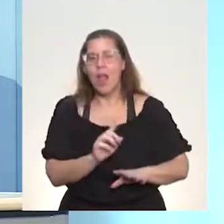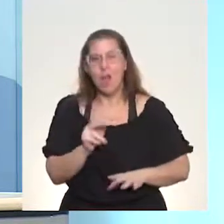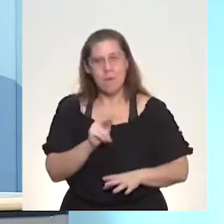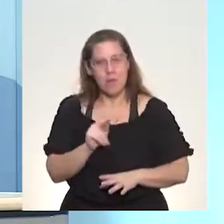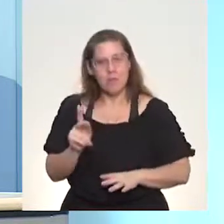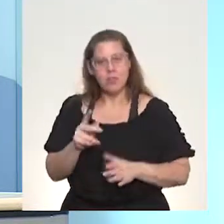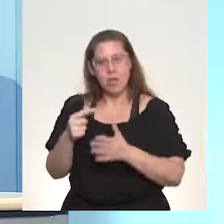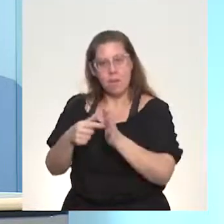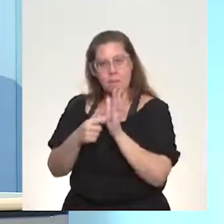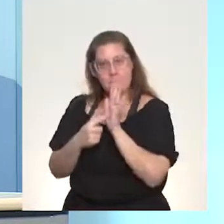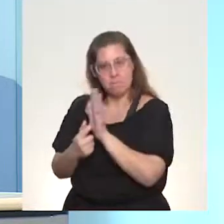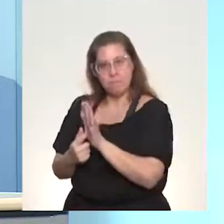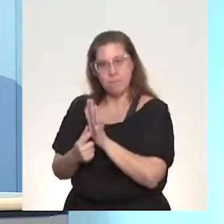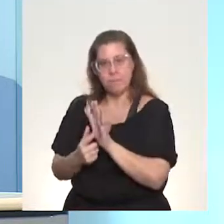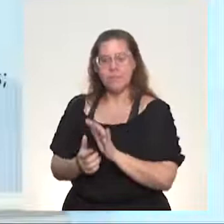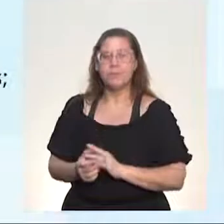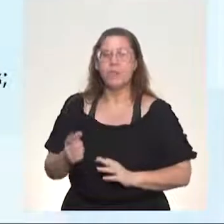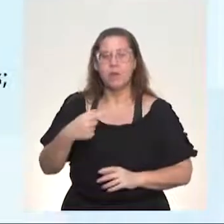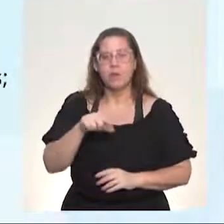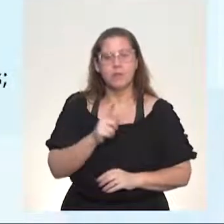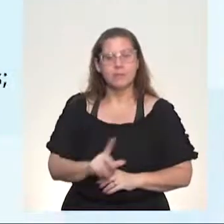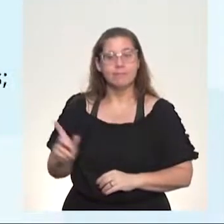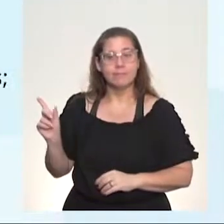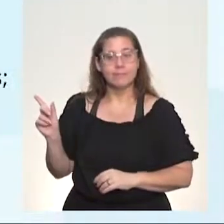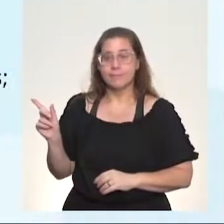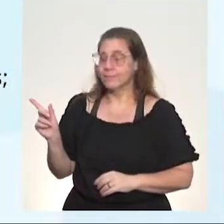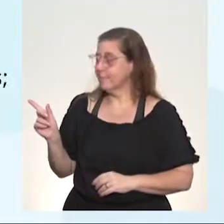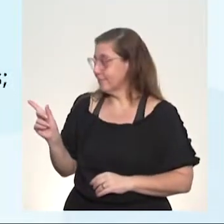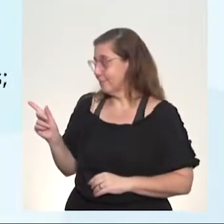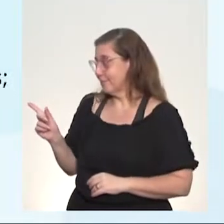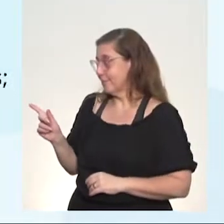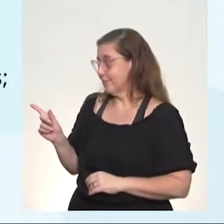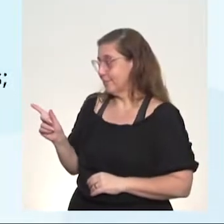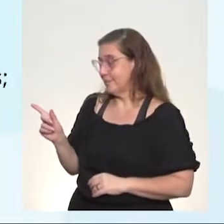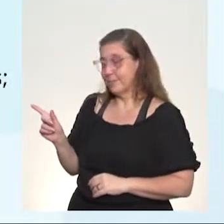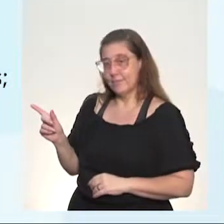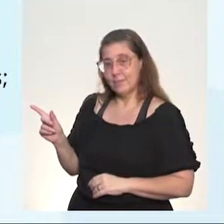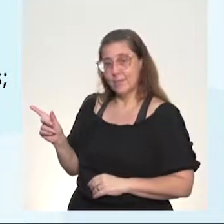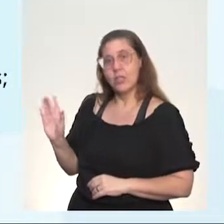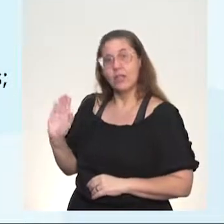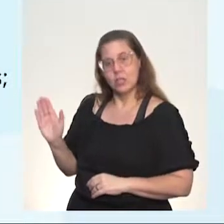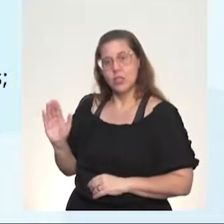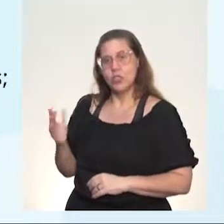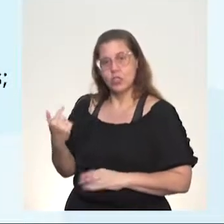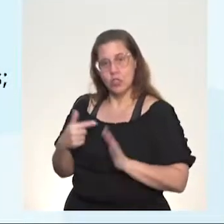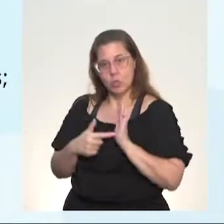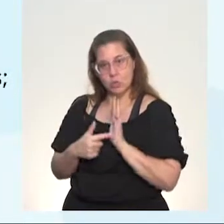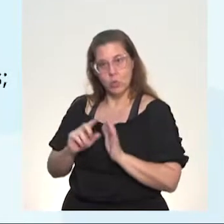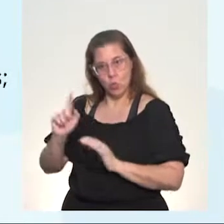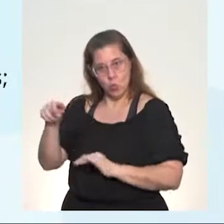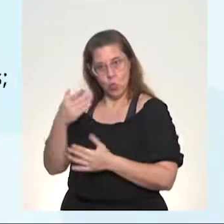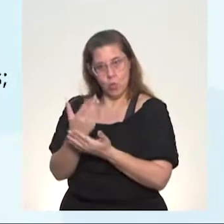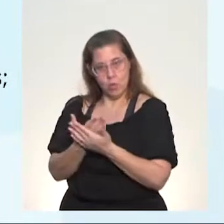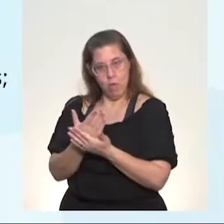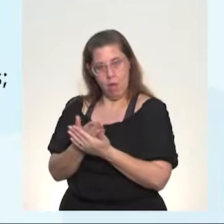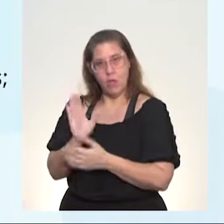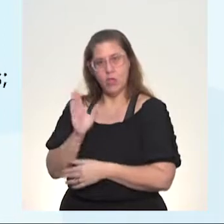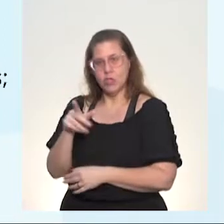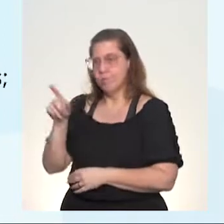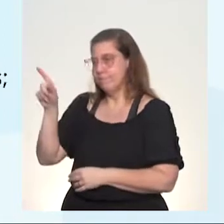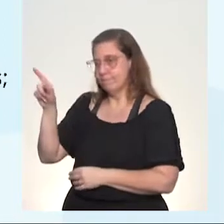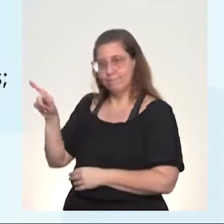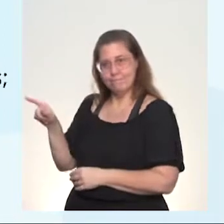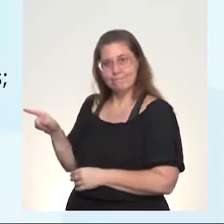Eu só vou mostrar para vocês o slide. Esse slide, para constar, ele já passou anteriormente nas outras aulas. Nós não